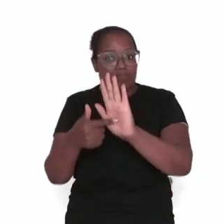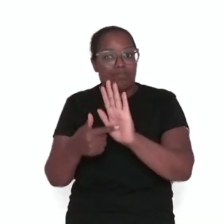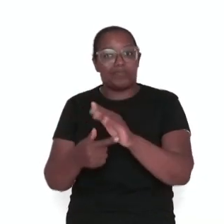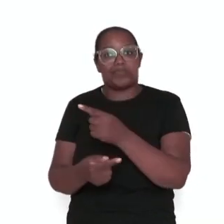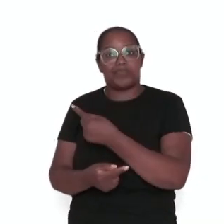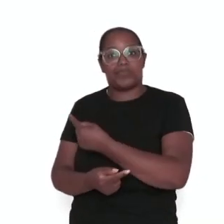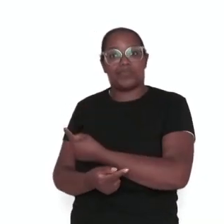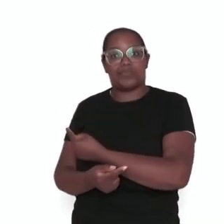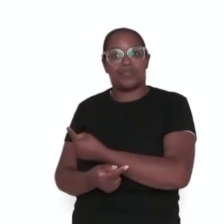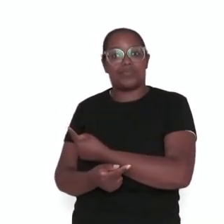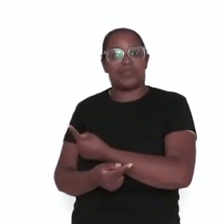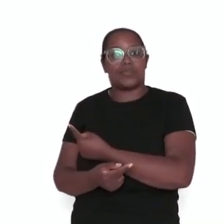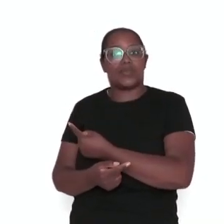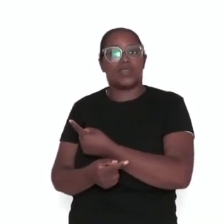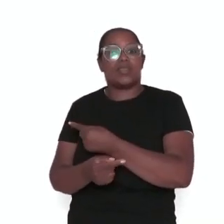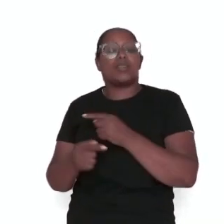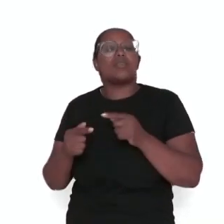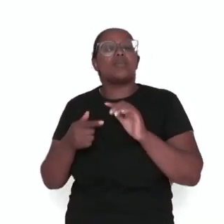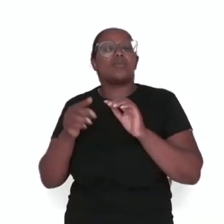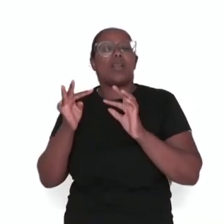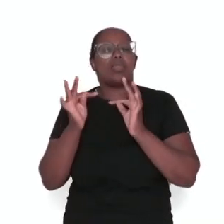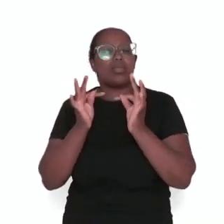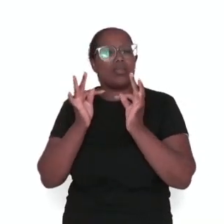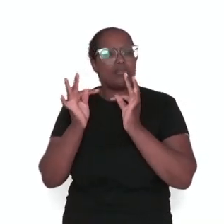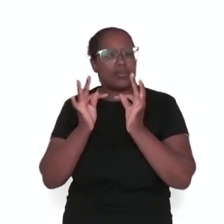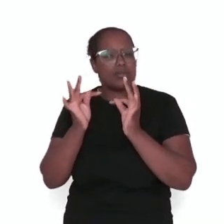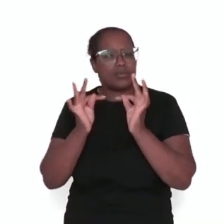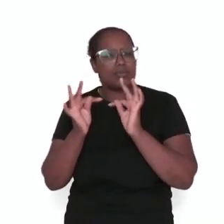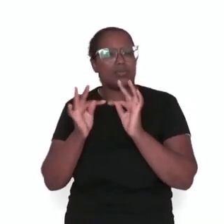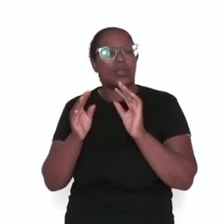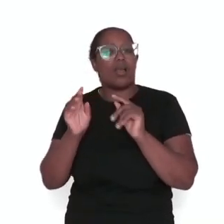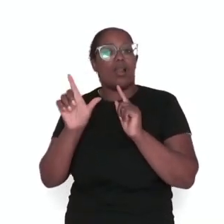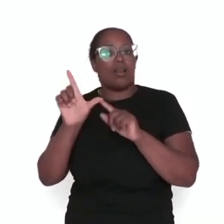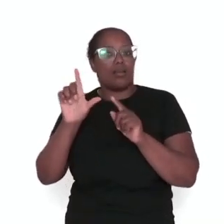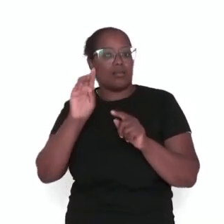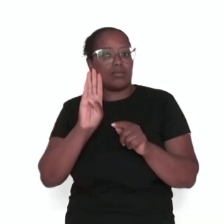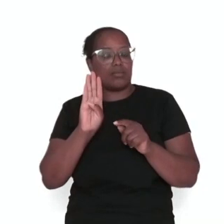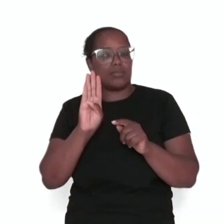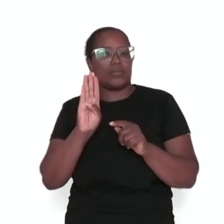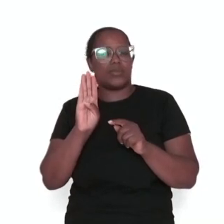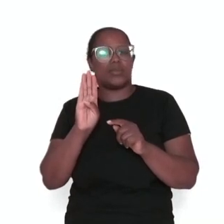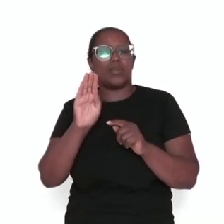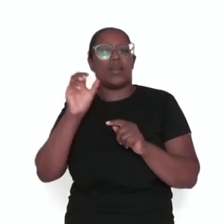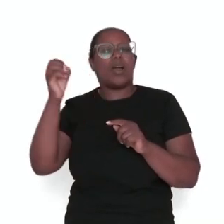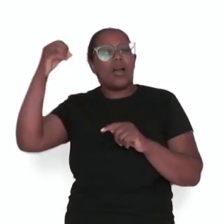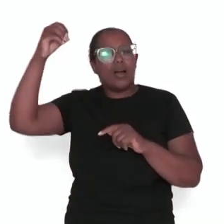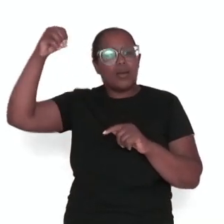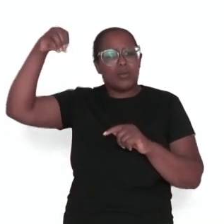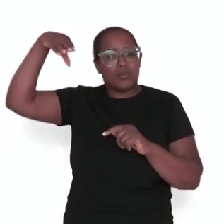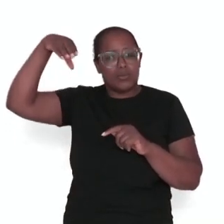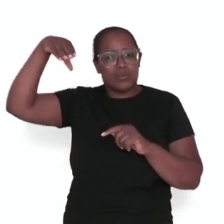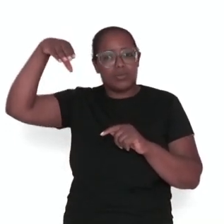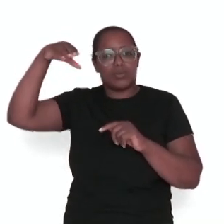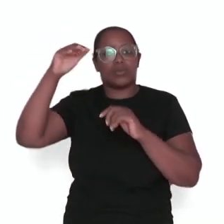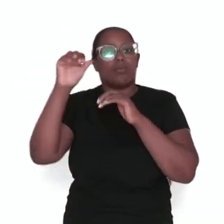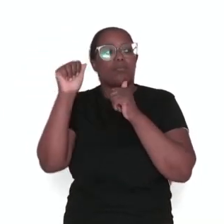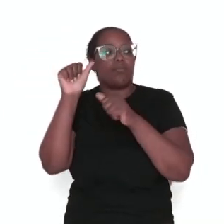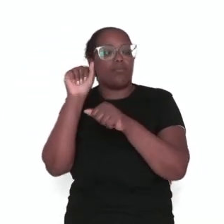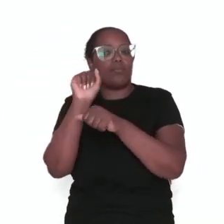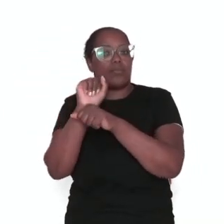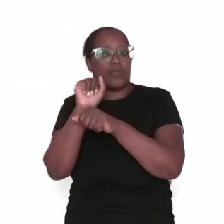Celsius de aumento na temperatura. Letra B. A luz se propaga no vácuo